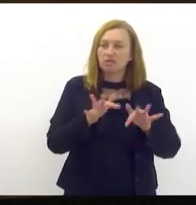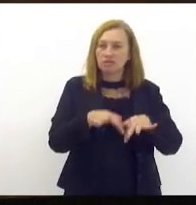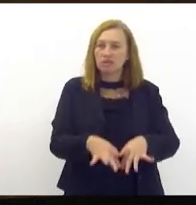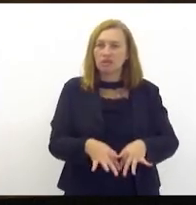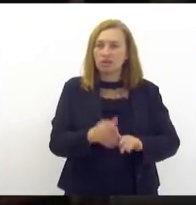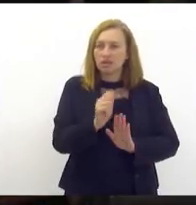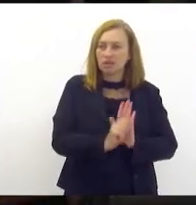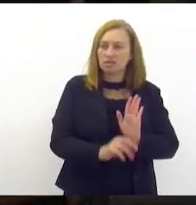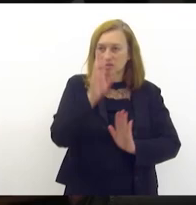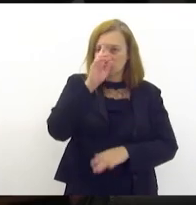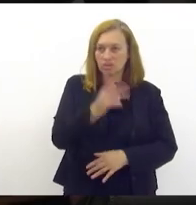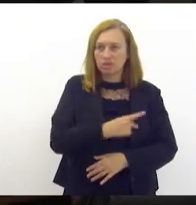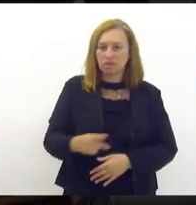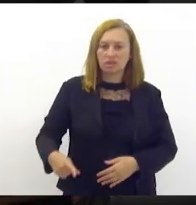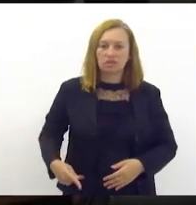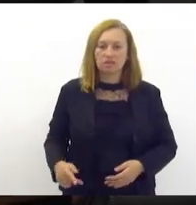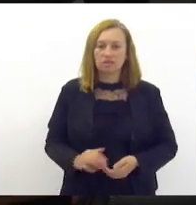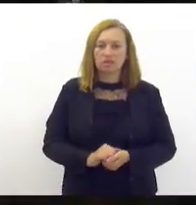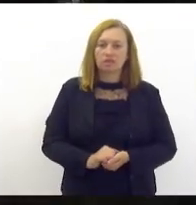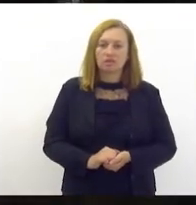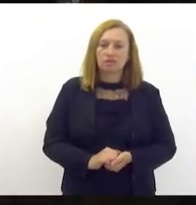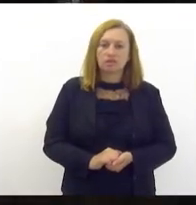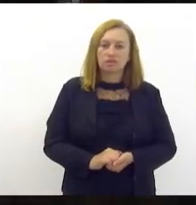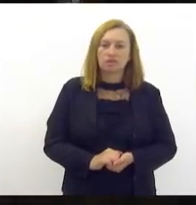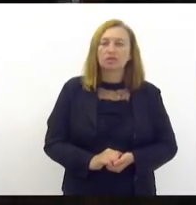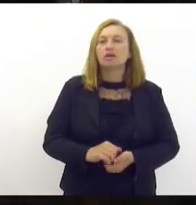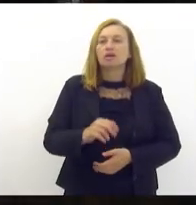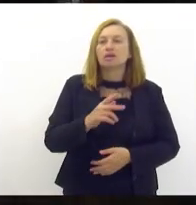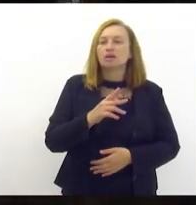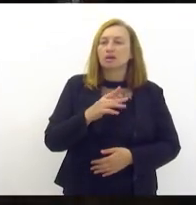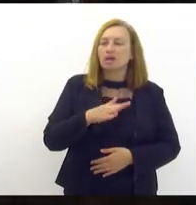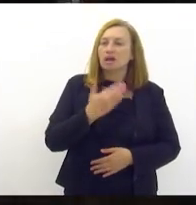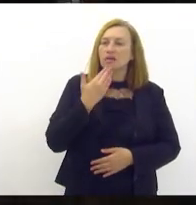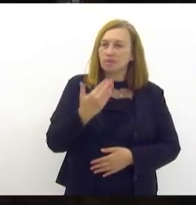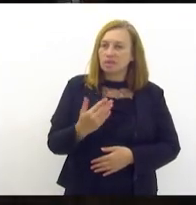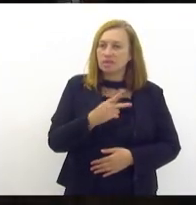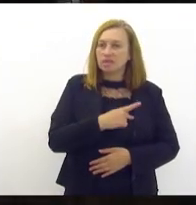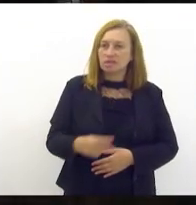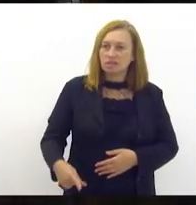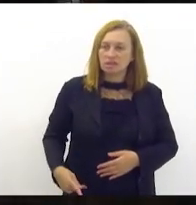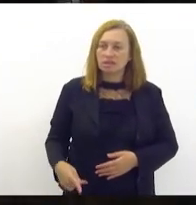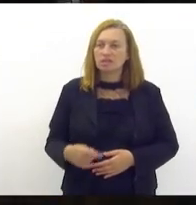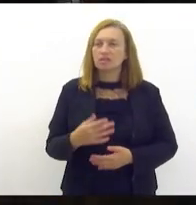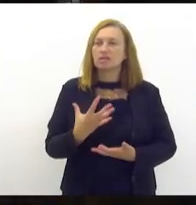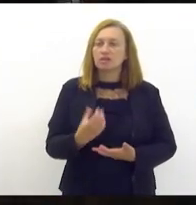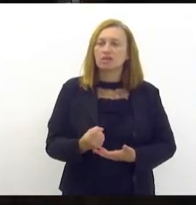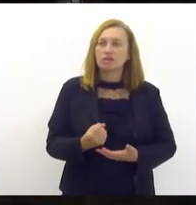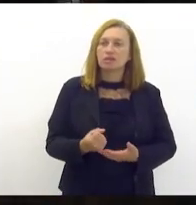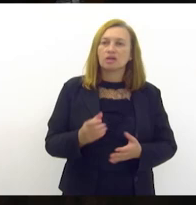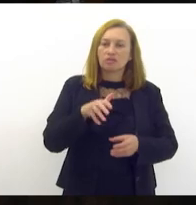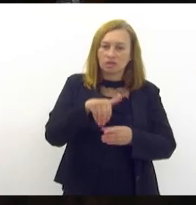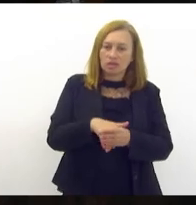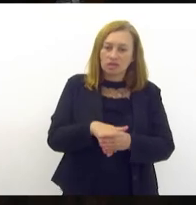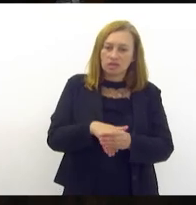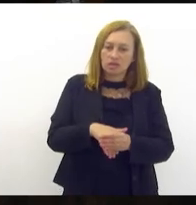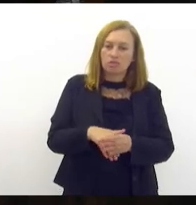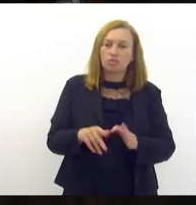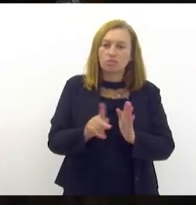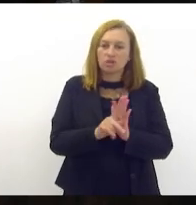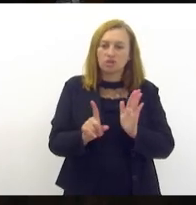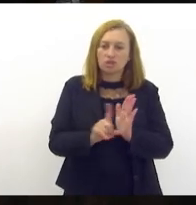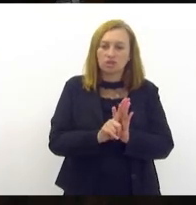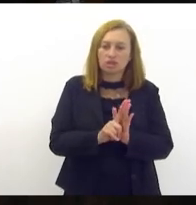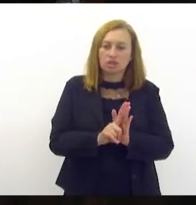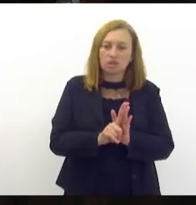senhor presidente. A presidente interfere o pedido de Vossa Excelência. Em votação, o projeto de